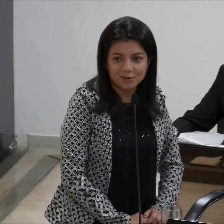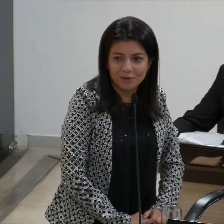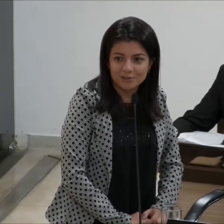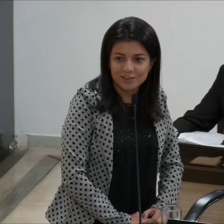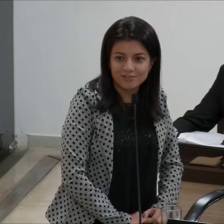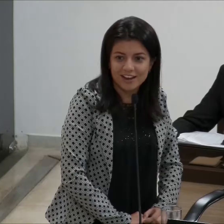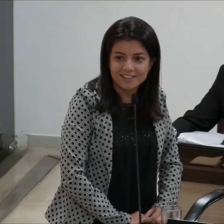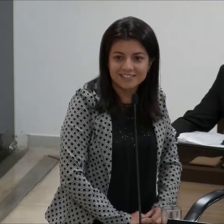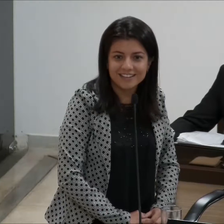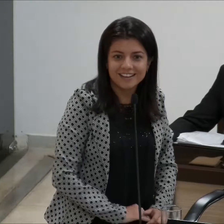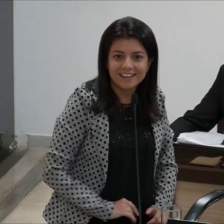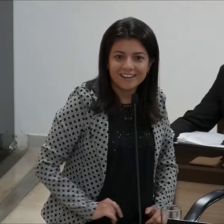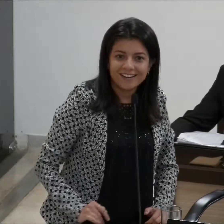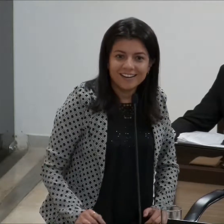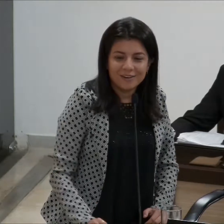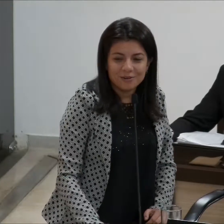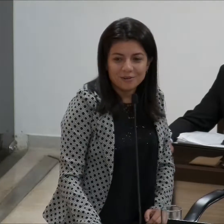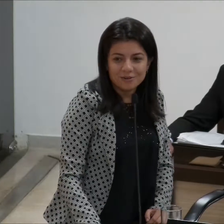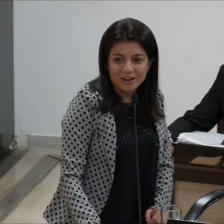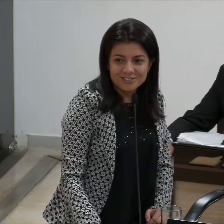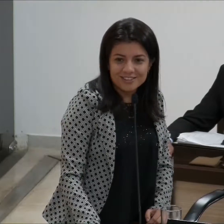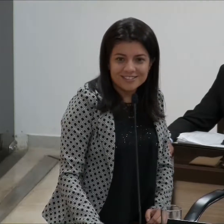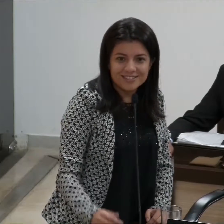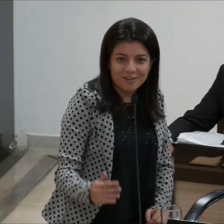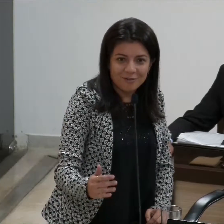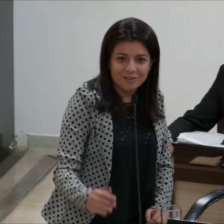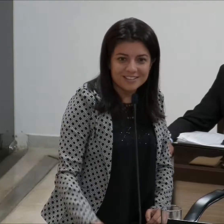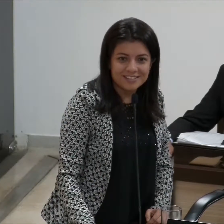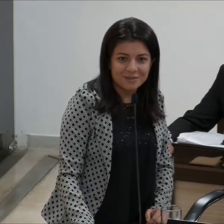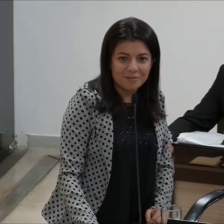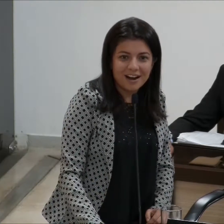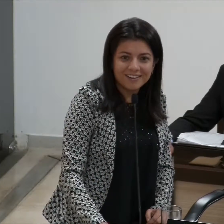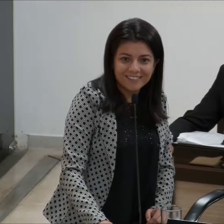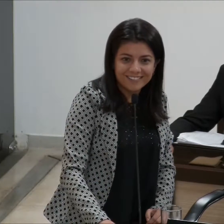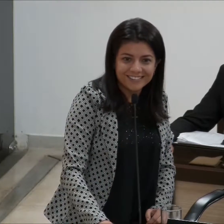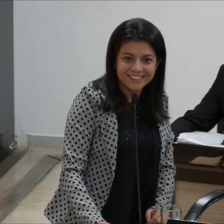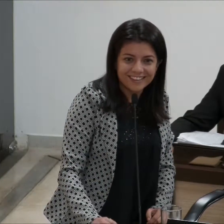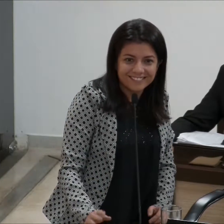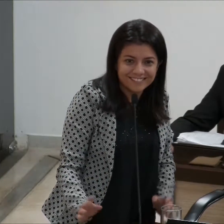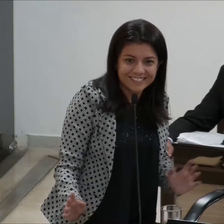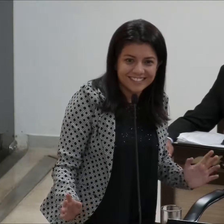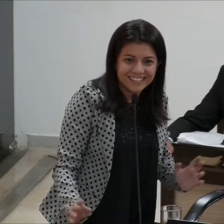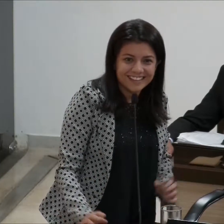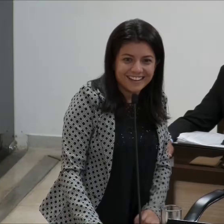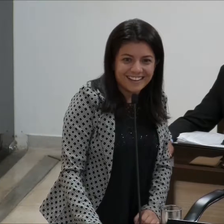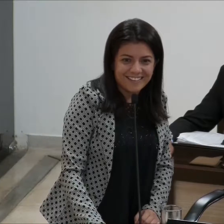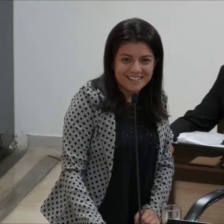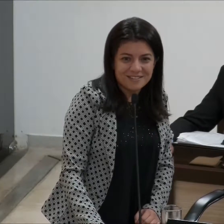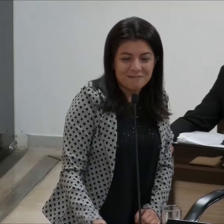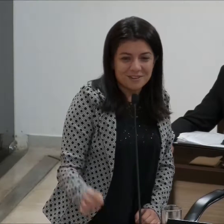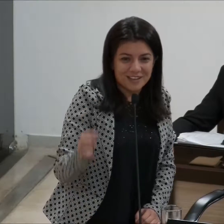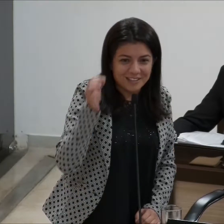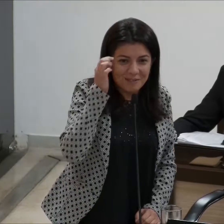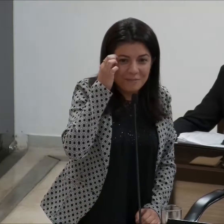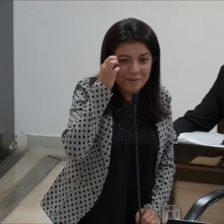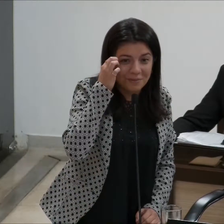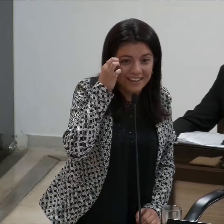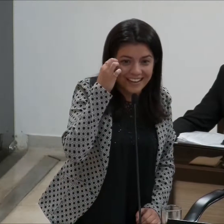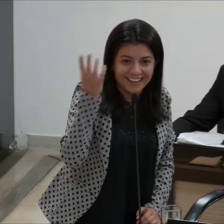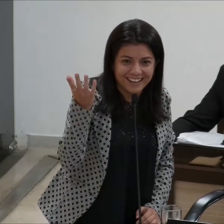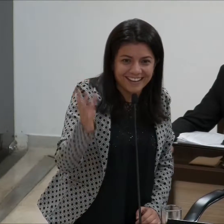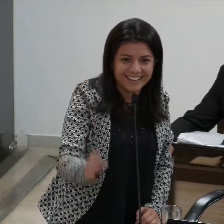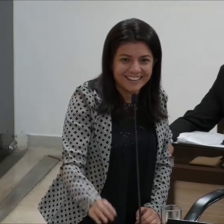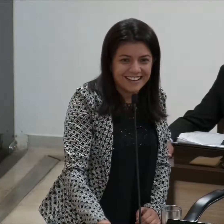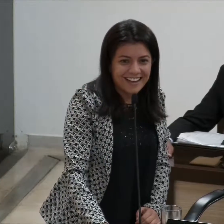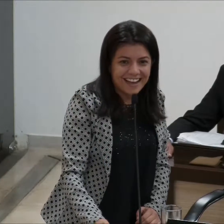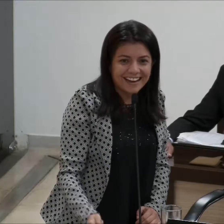com o vereador Marco Xavier que se o Matias tinha convencido o Marco, então eu acho que o projeto estava bom,